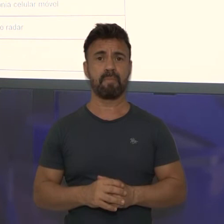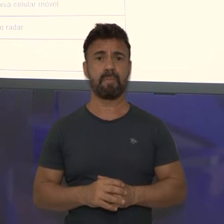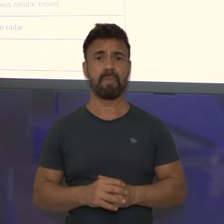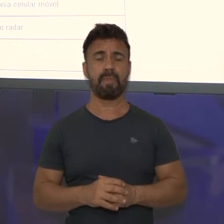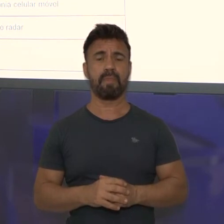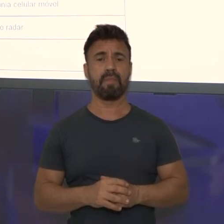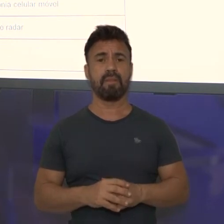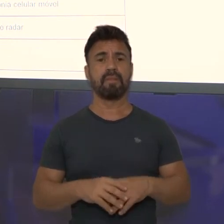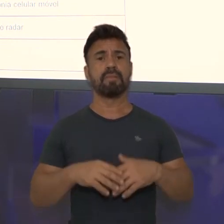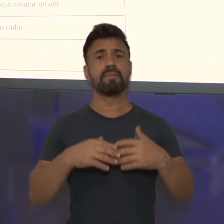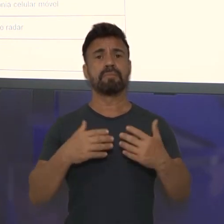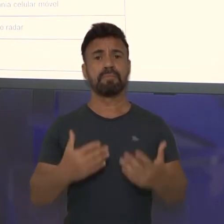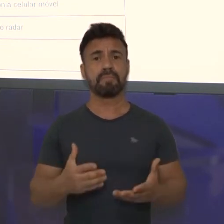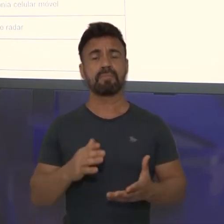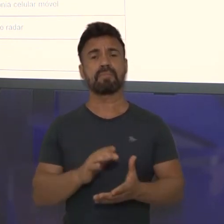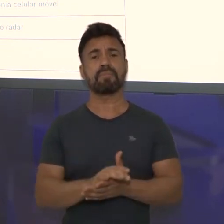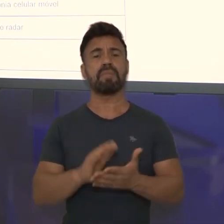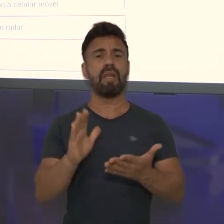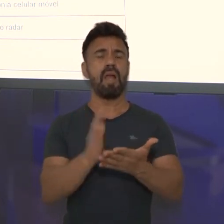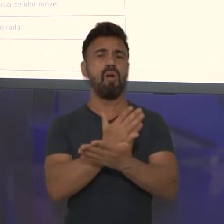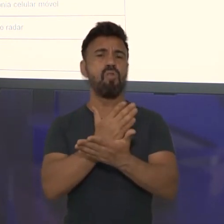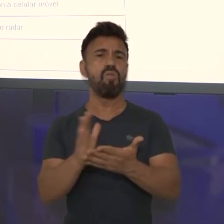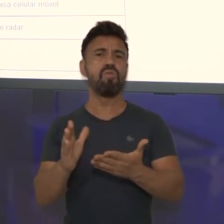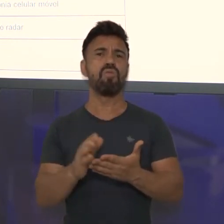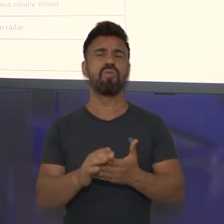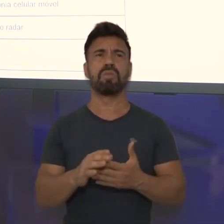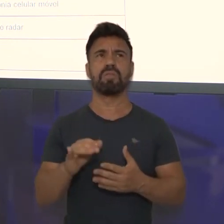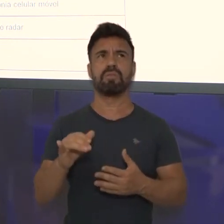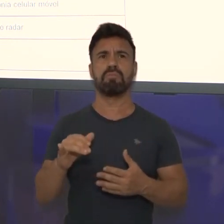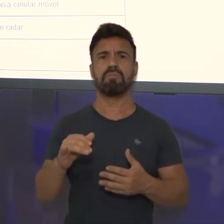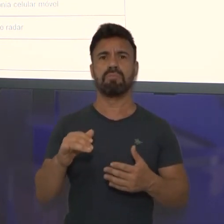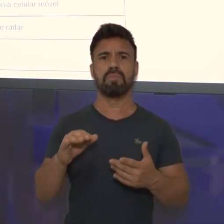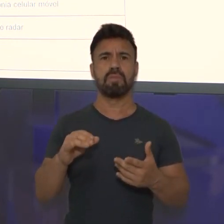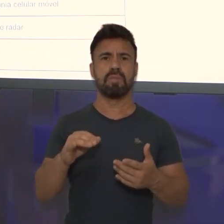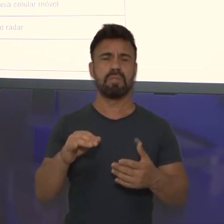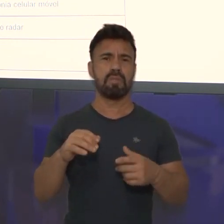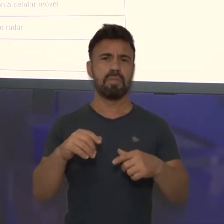Então, alguns serviços restritos, como telefonia,